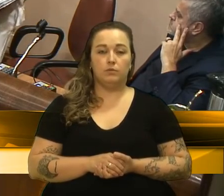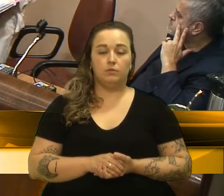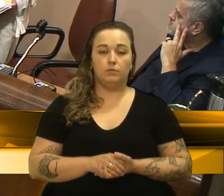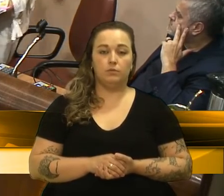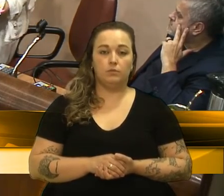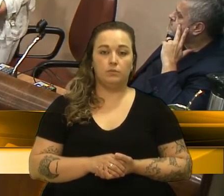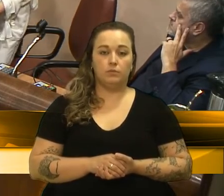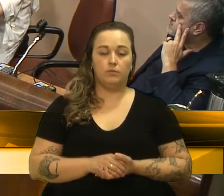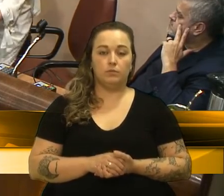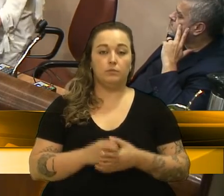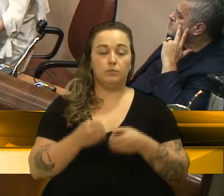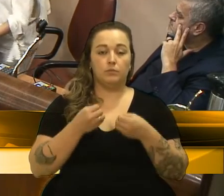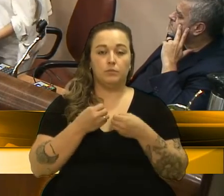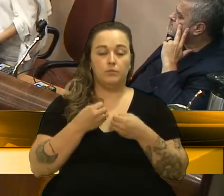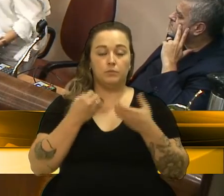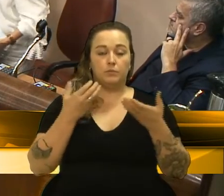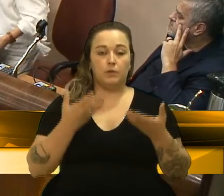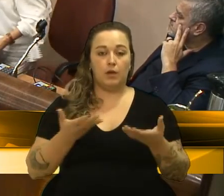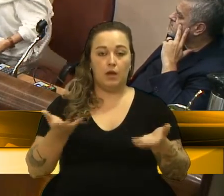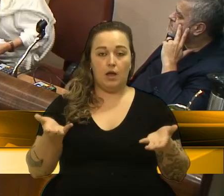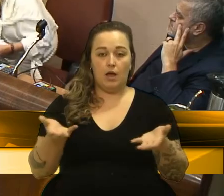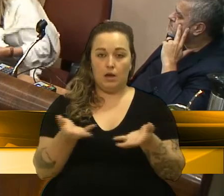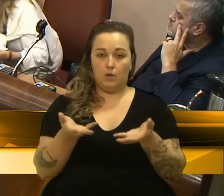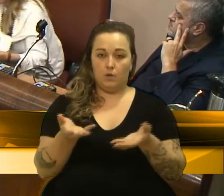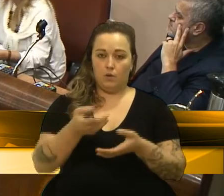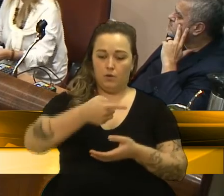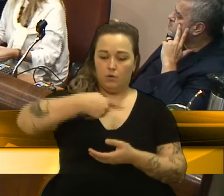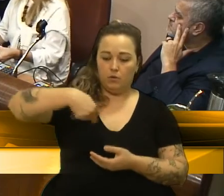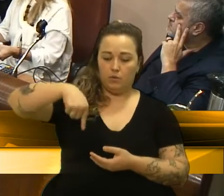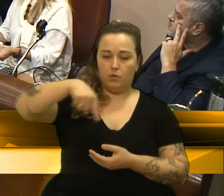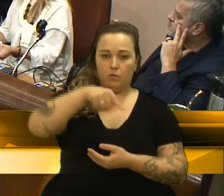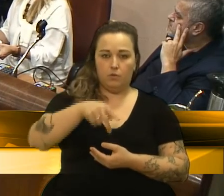Bem, nós vamos dar continuidade